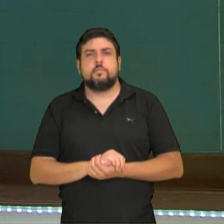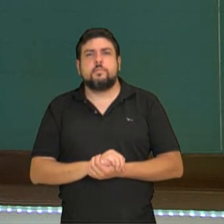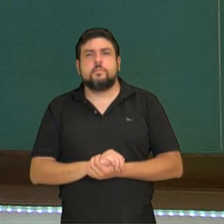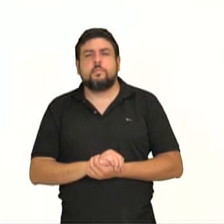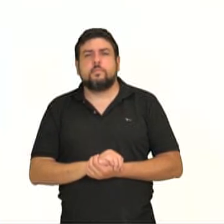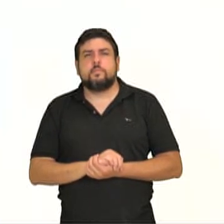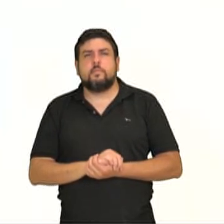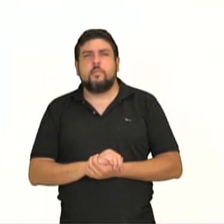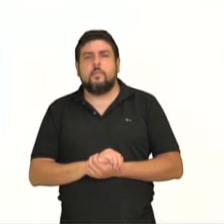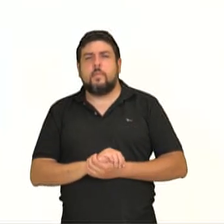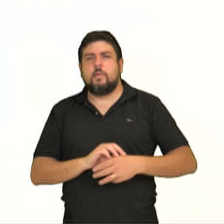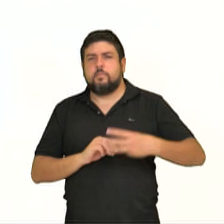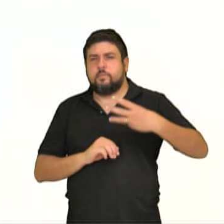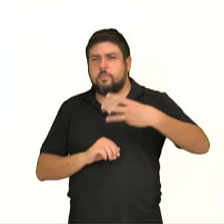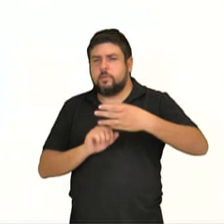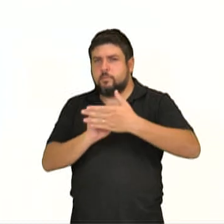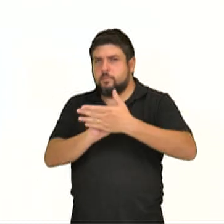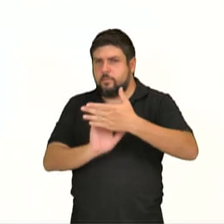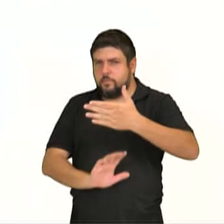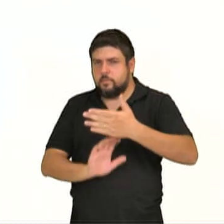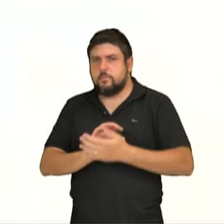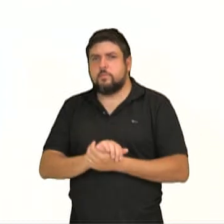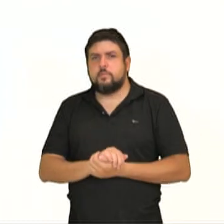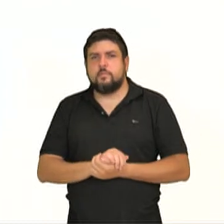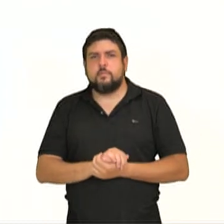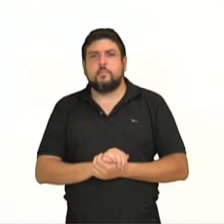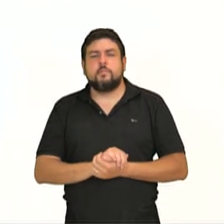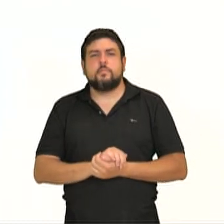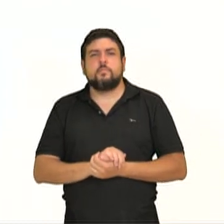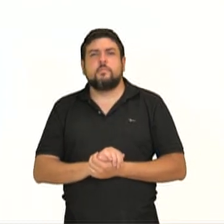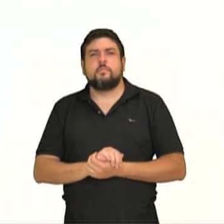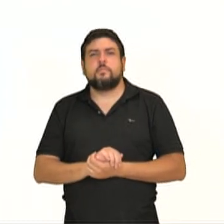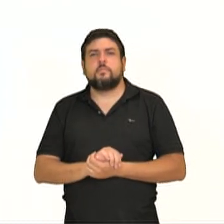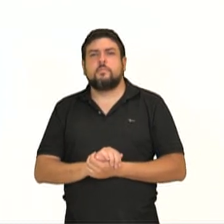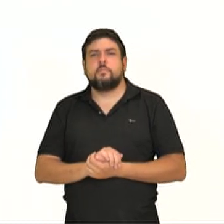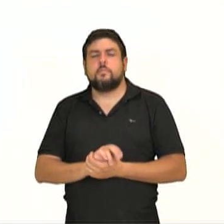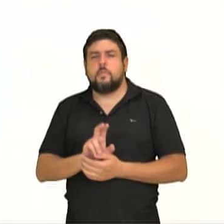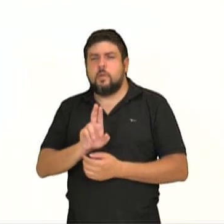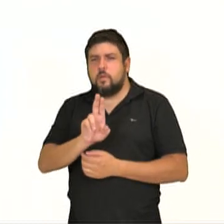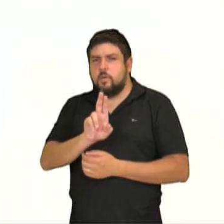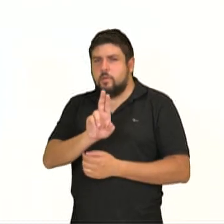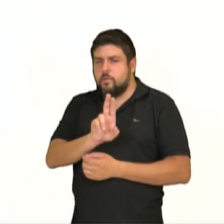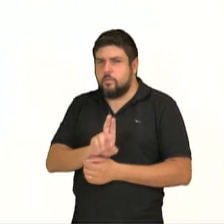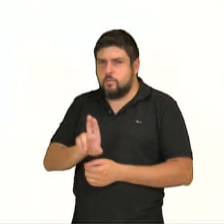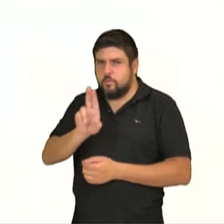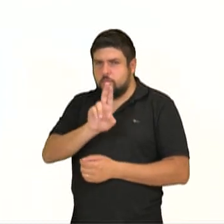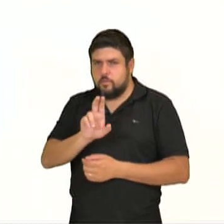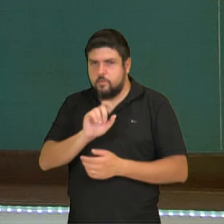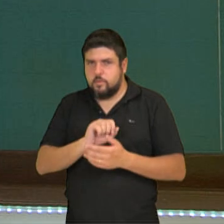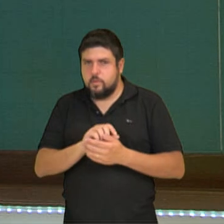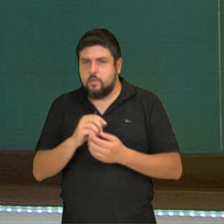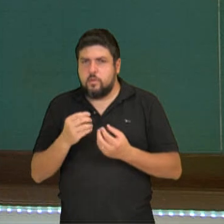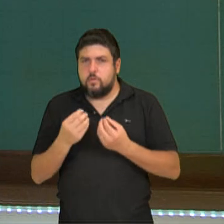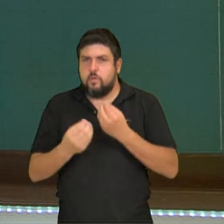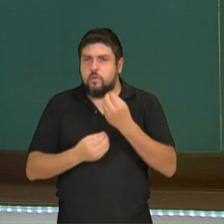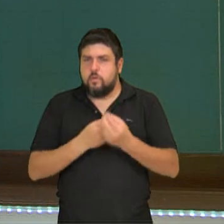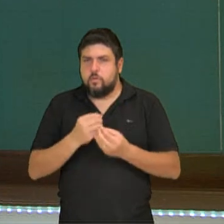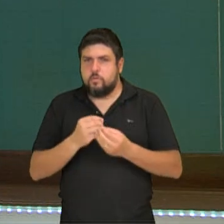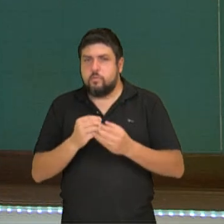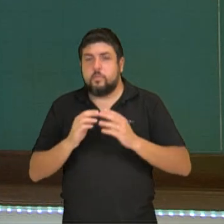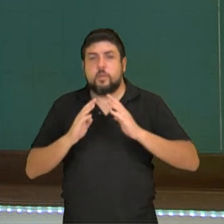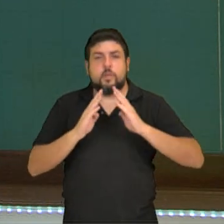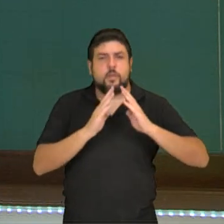terceiro exercício. Utilizando o mapa, o croquis que você fez no exercício anterior, lembra que vocês fizeram o exercício da residência e